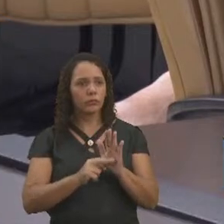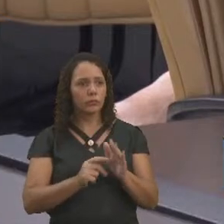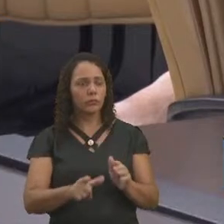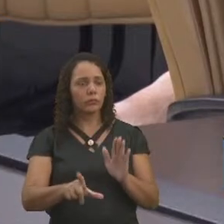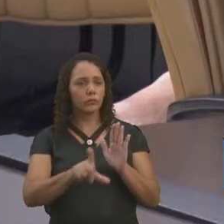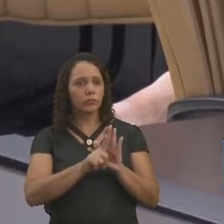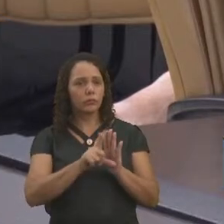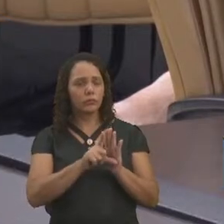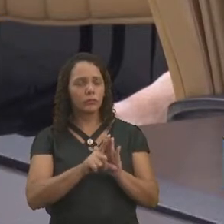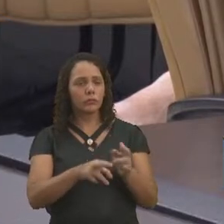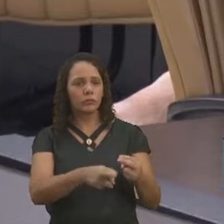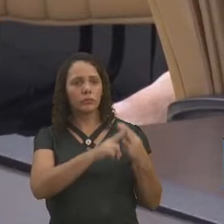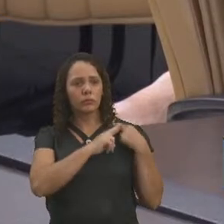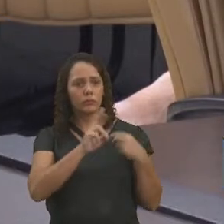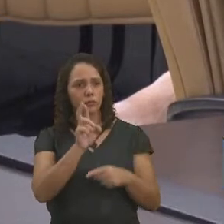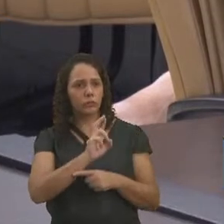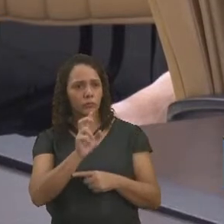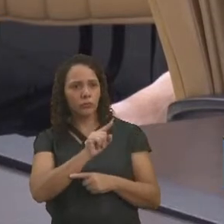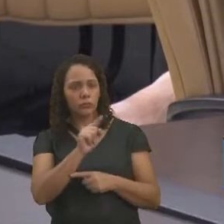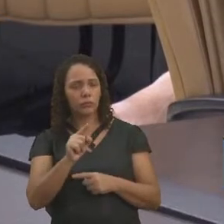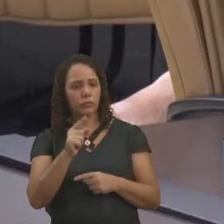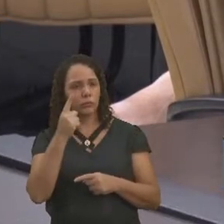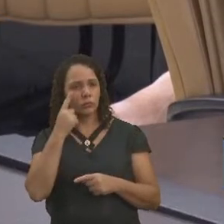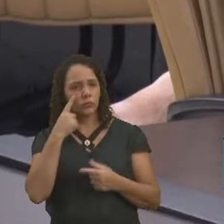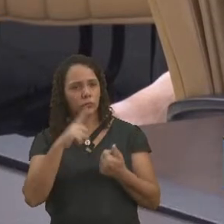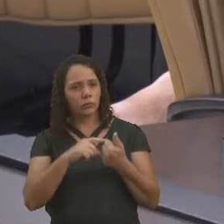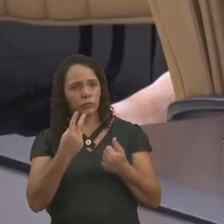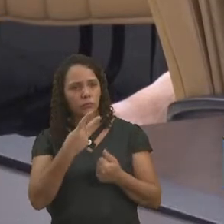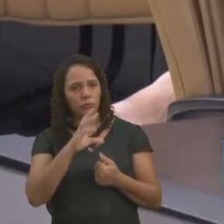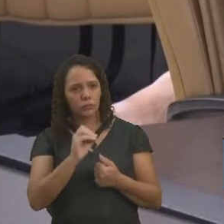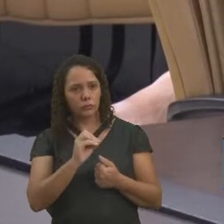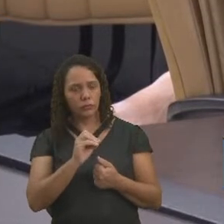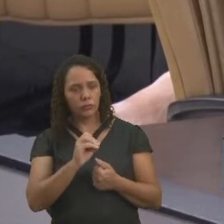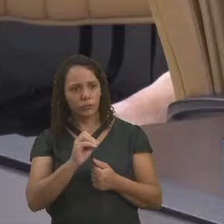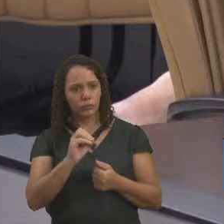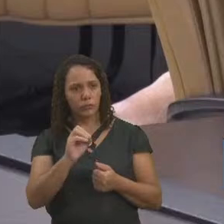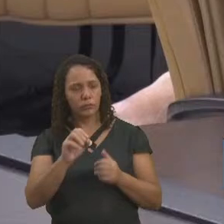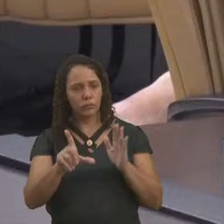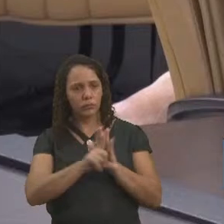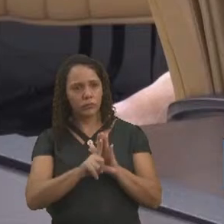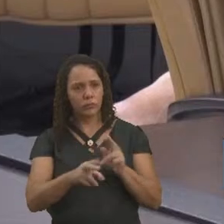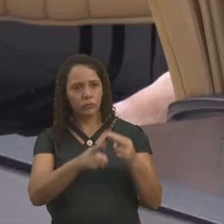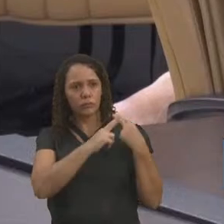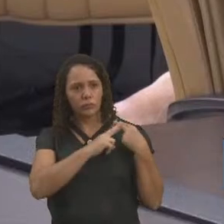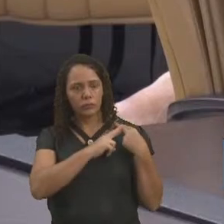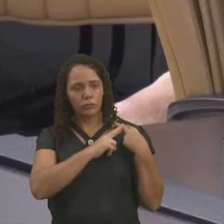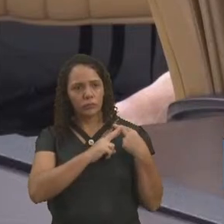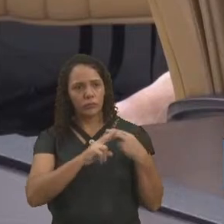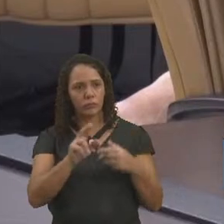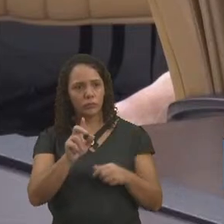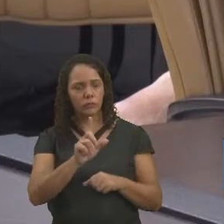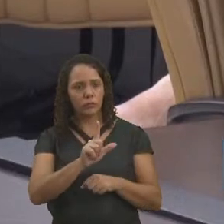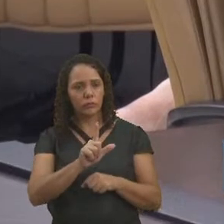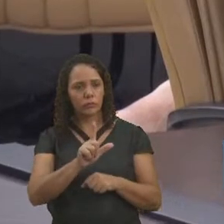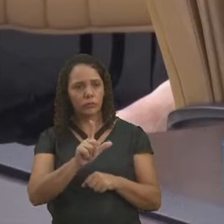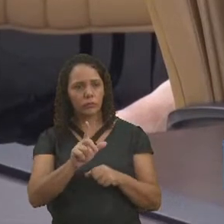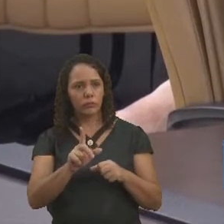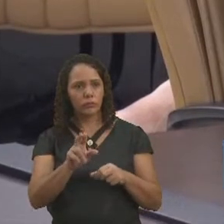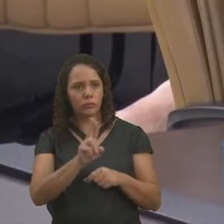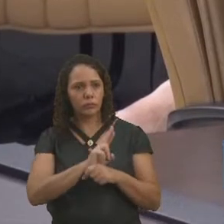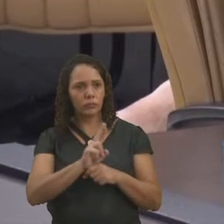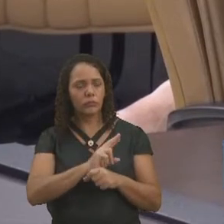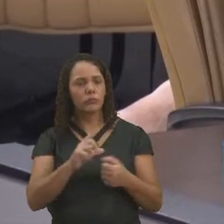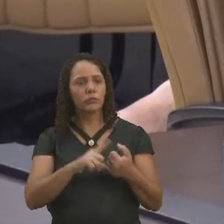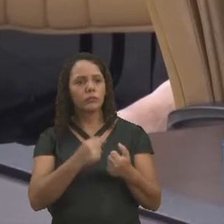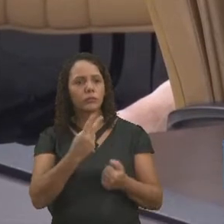Responsabilidade Fiscal. Mas vocês consideraram o artigo 20 da Lei de Responsabilidade Fiscal. No artigo 21, que é o artigo seguinte, artigo 21, inciso 2, fala